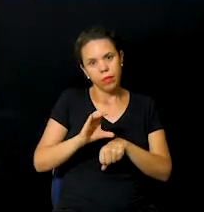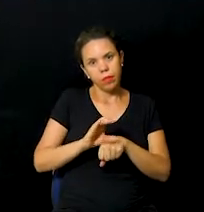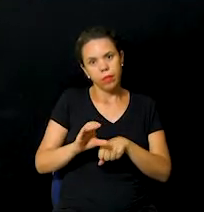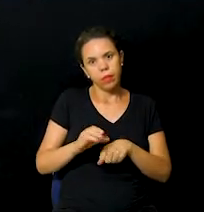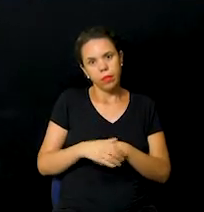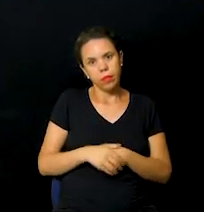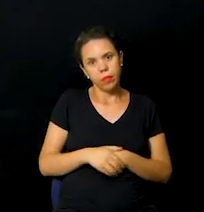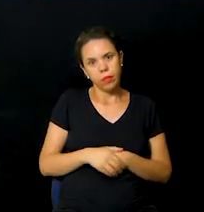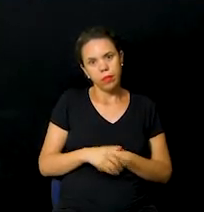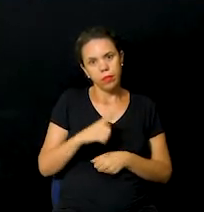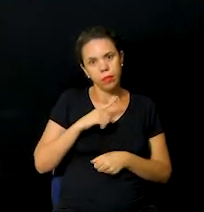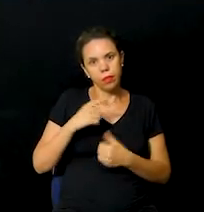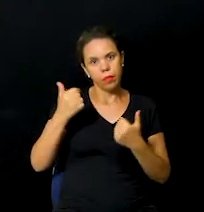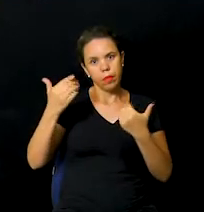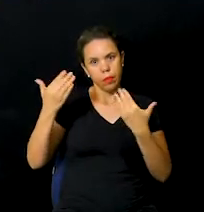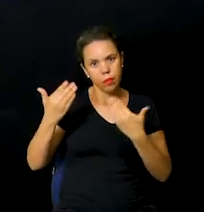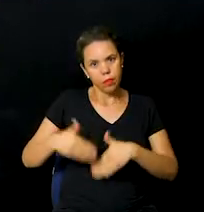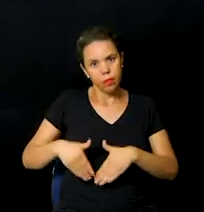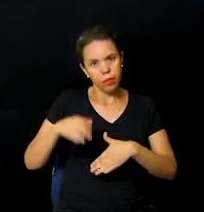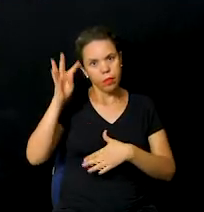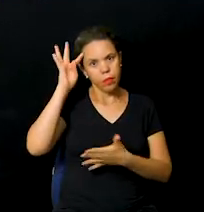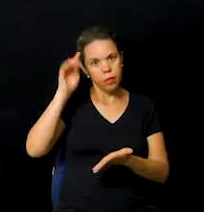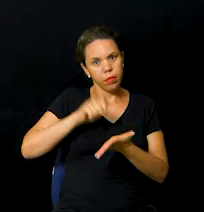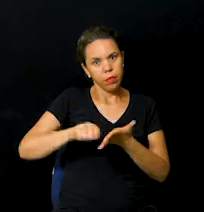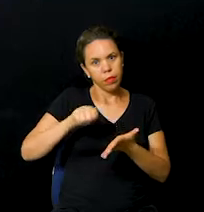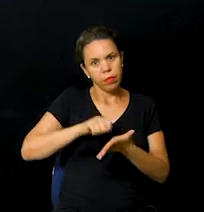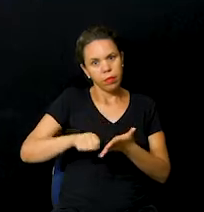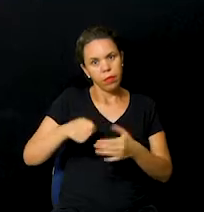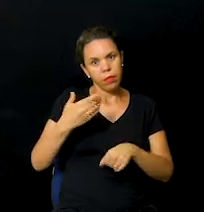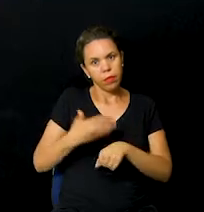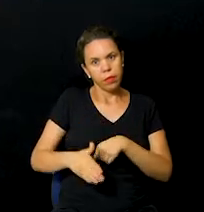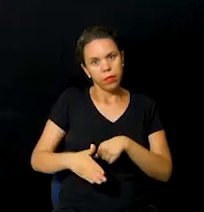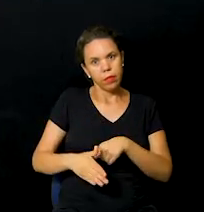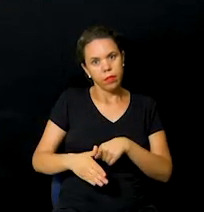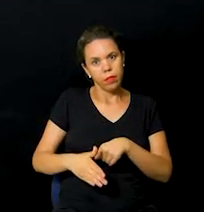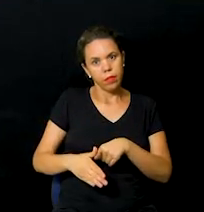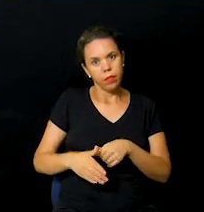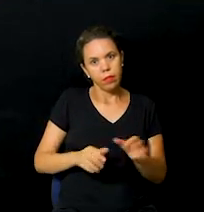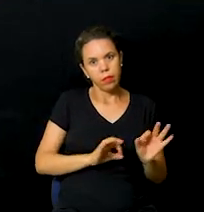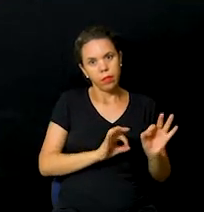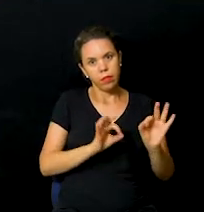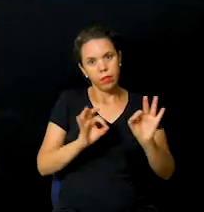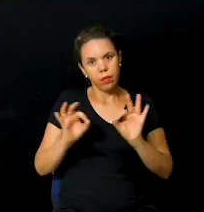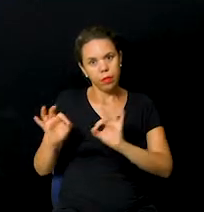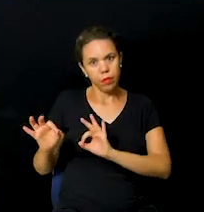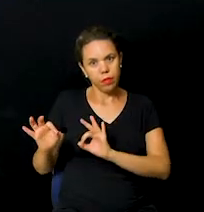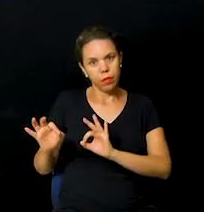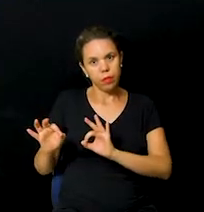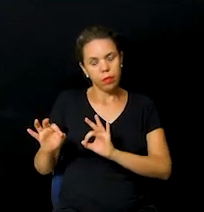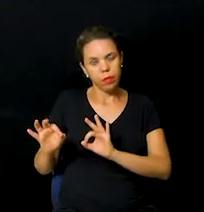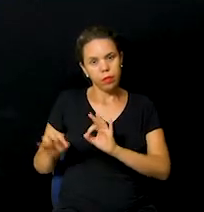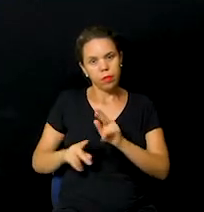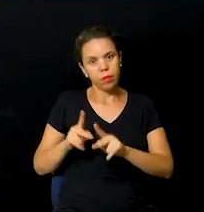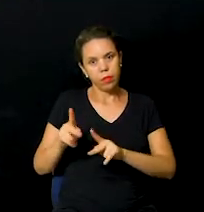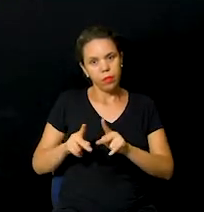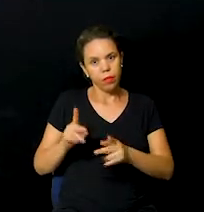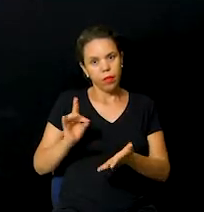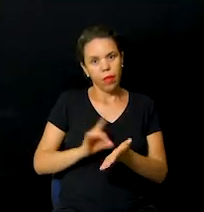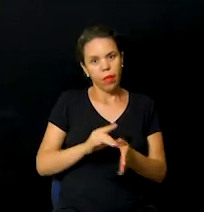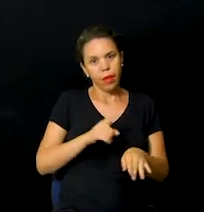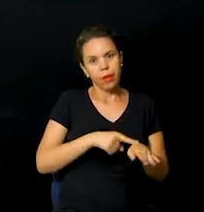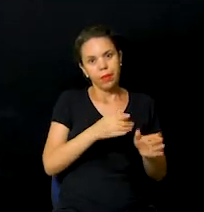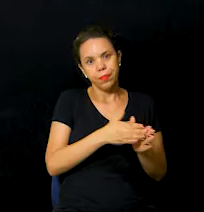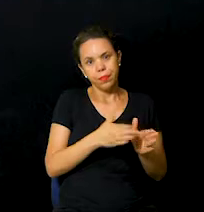mas de qualquer forma vai ter prova teórica, vai ter a prova prática, vai ter um acompanhamento, vai ter uma mentoria comigo em tempo